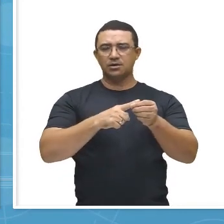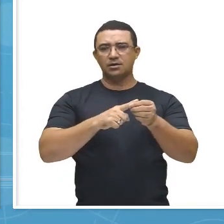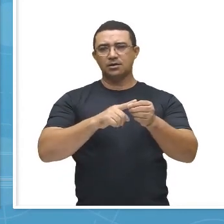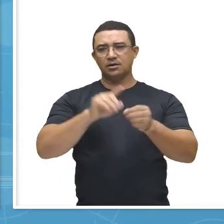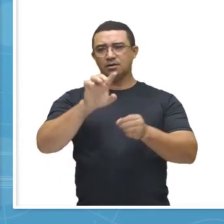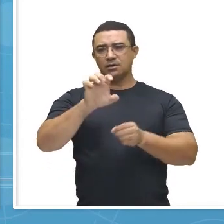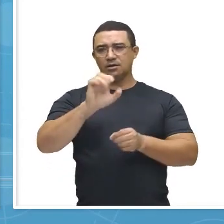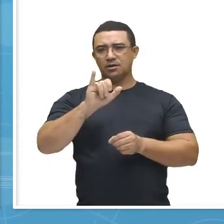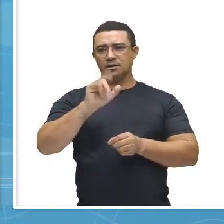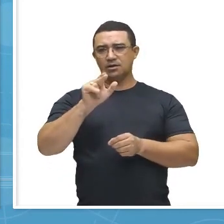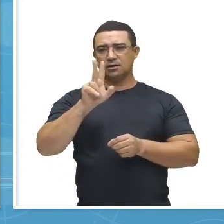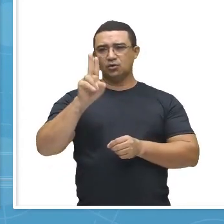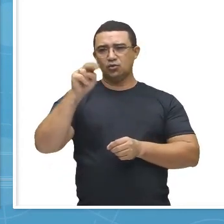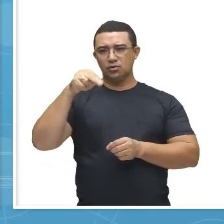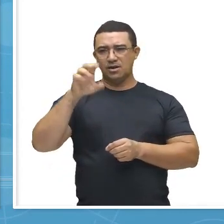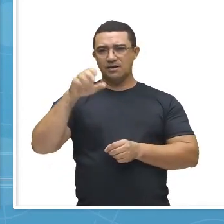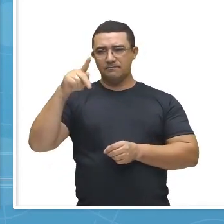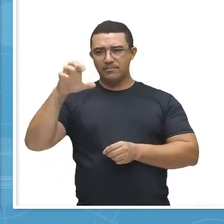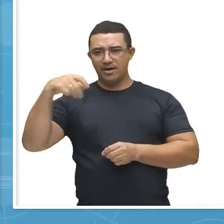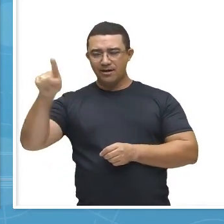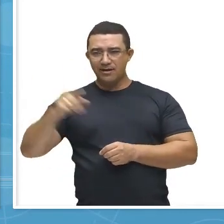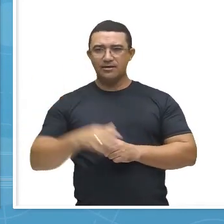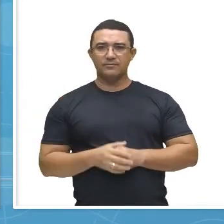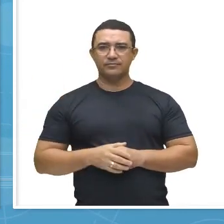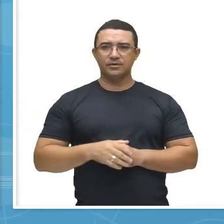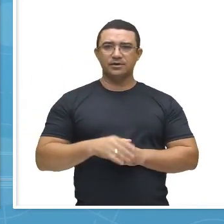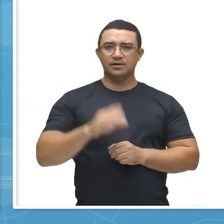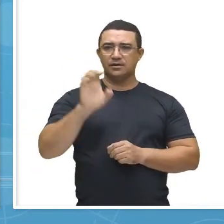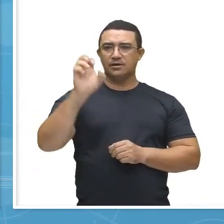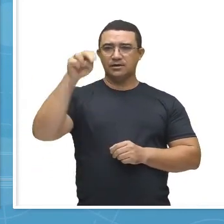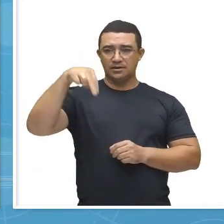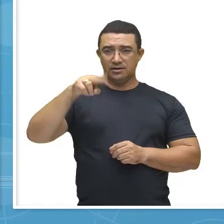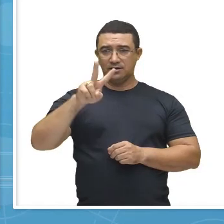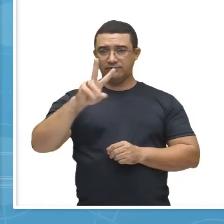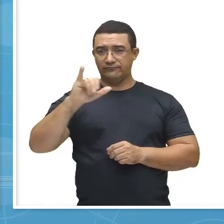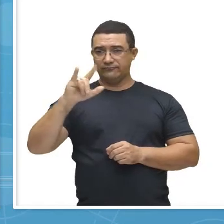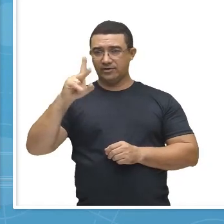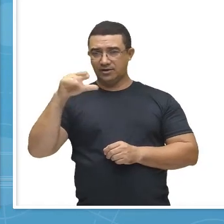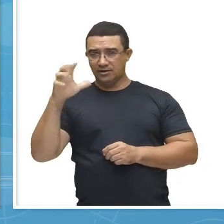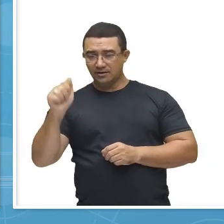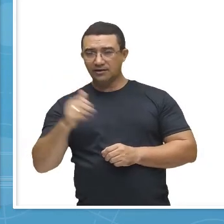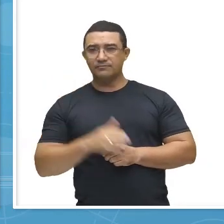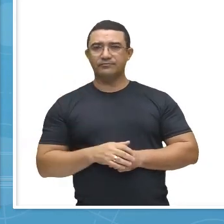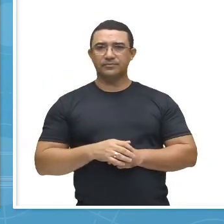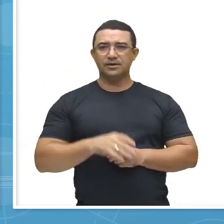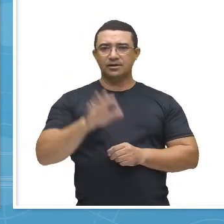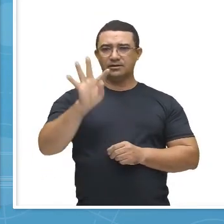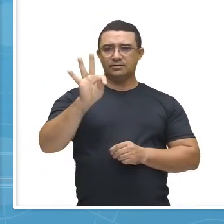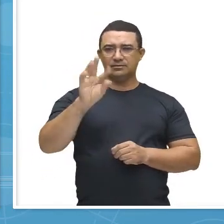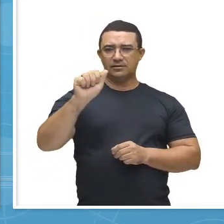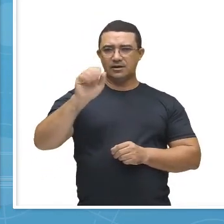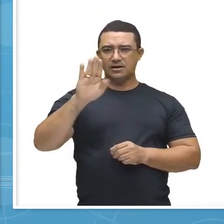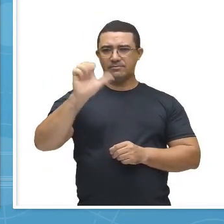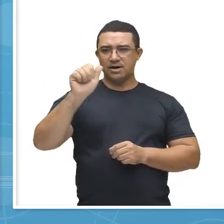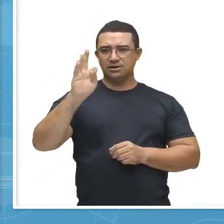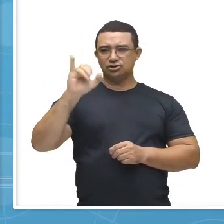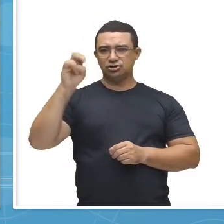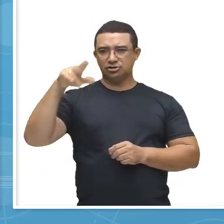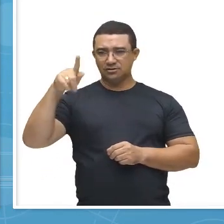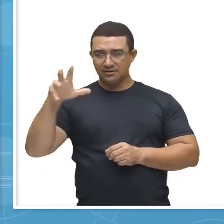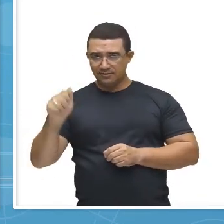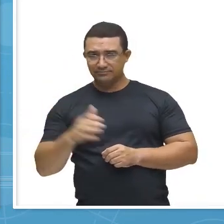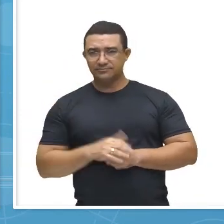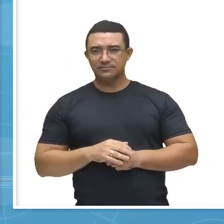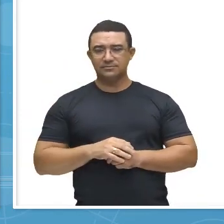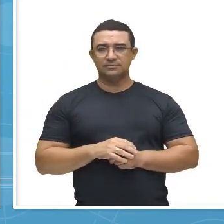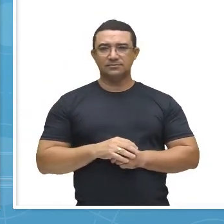de Envira, também de São Gabriel da Cachoeira, Tabatinga, Amaturá, né, que tem pessoas aqui me